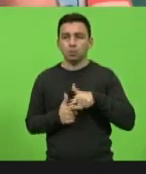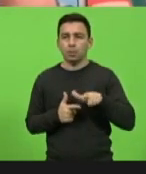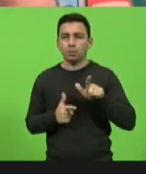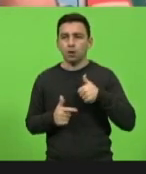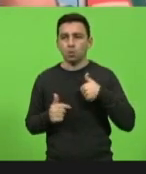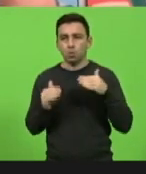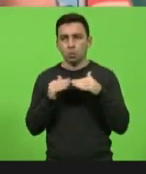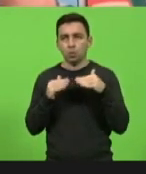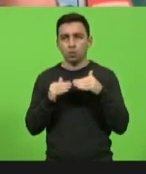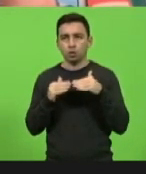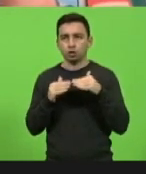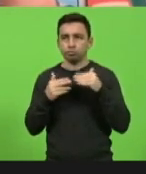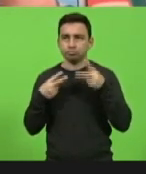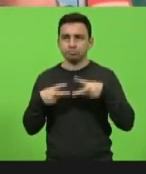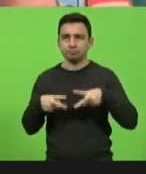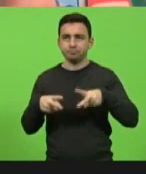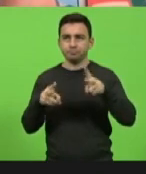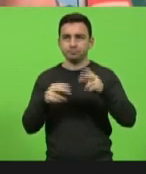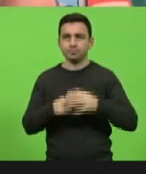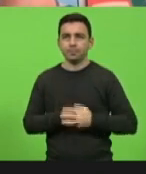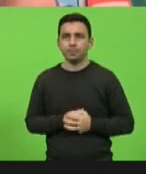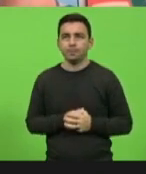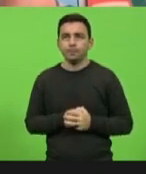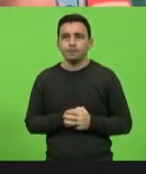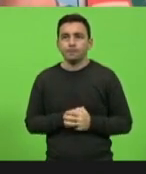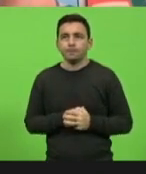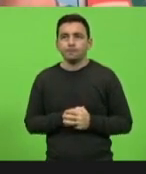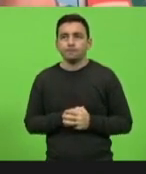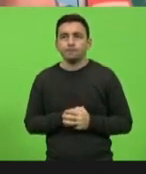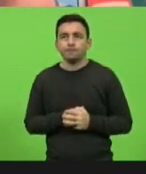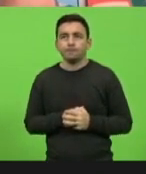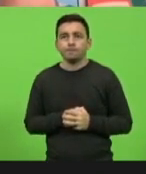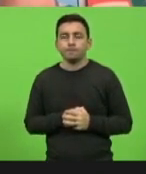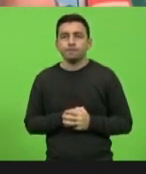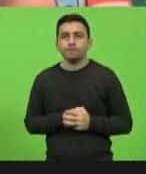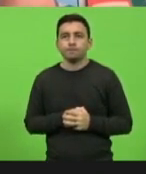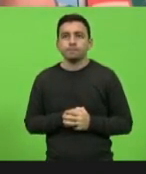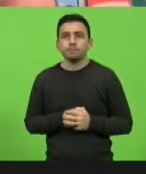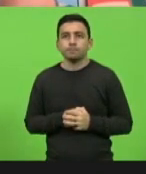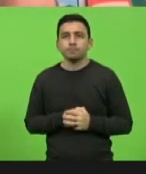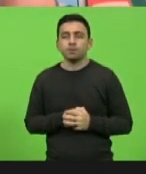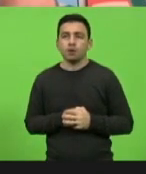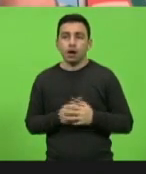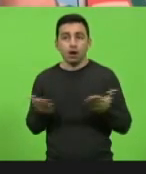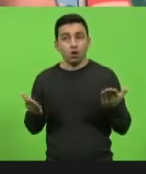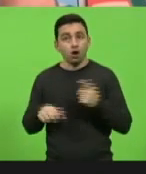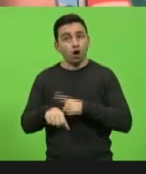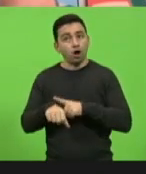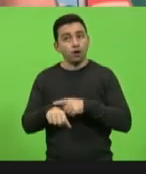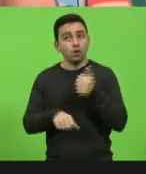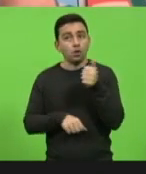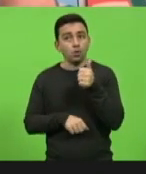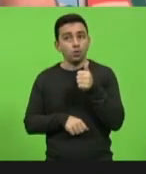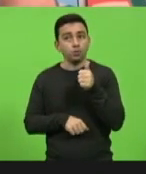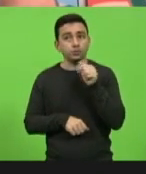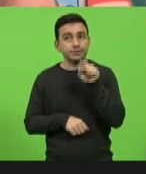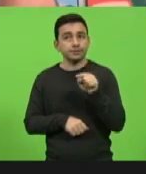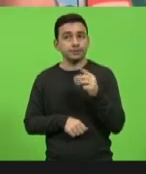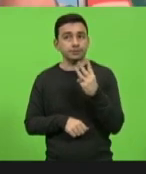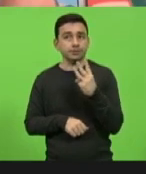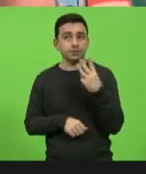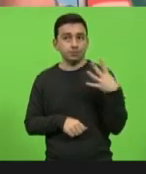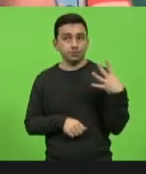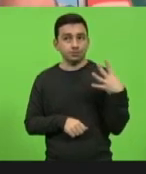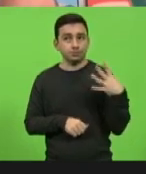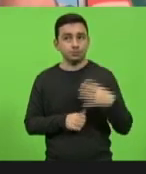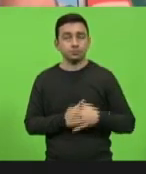com Vossa Excelência para tocarmos o julgamento. Nós estamos com 11 horas e 34 minutos. Penso